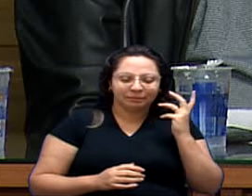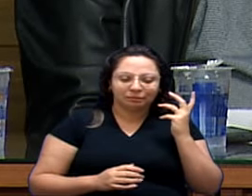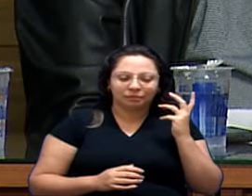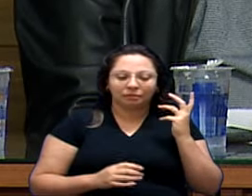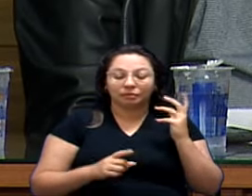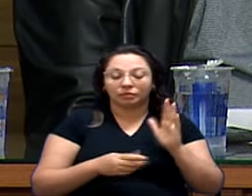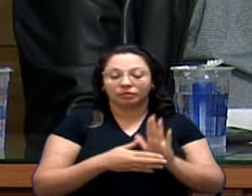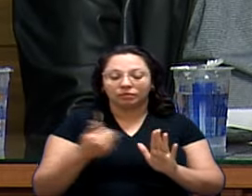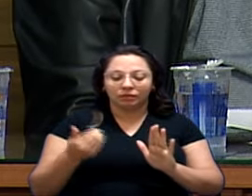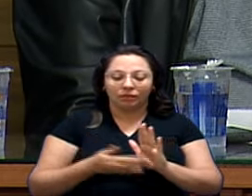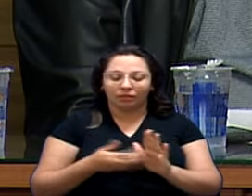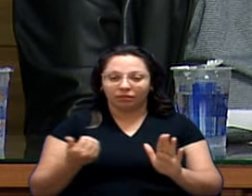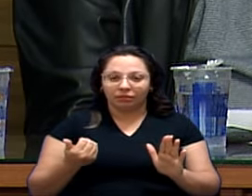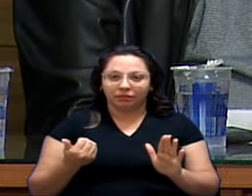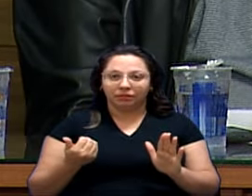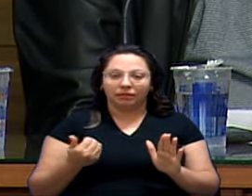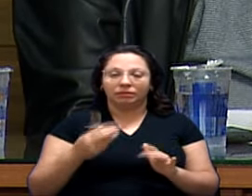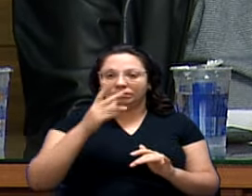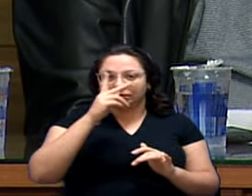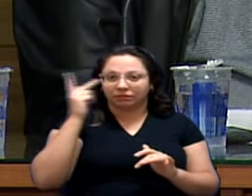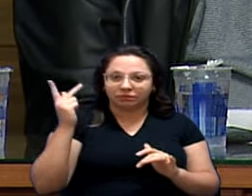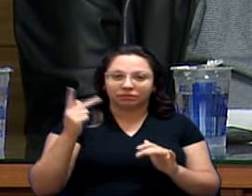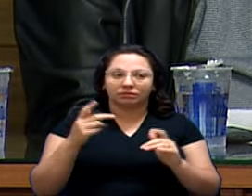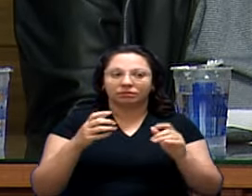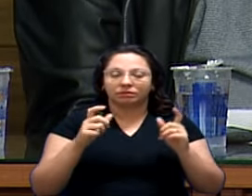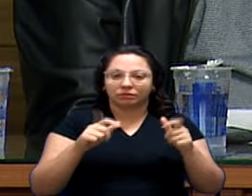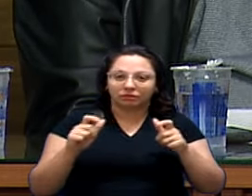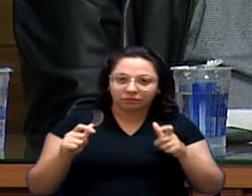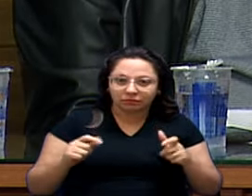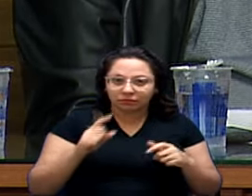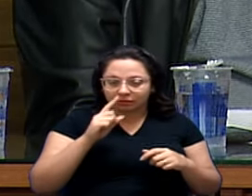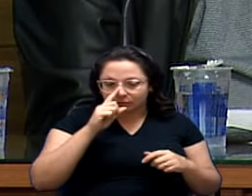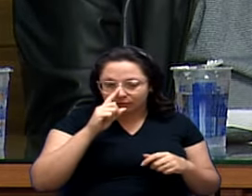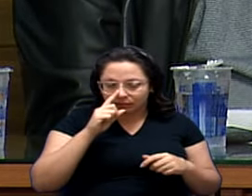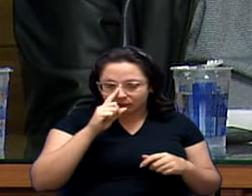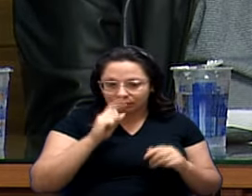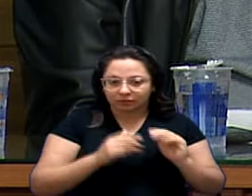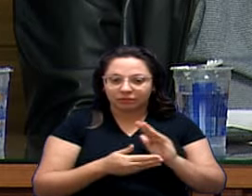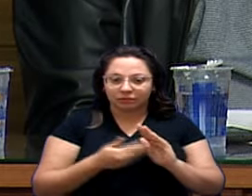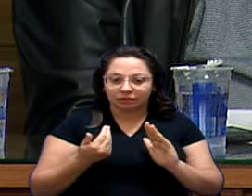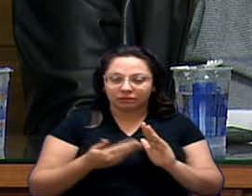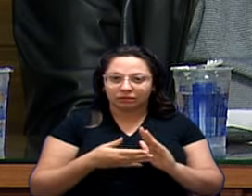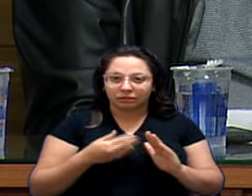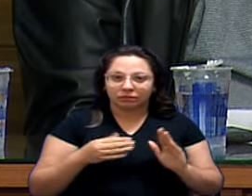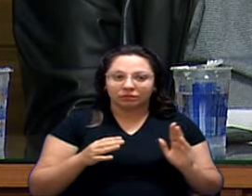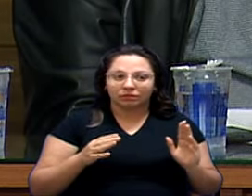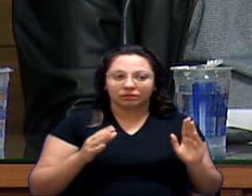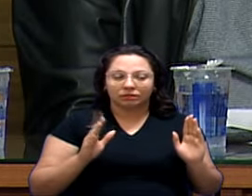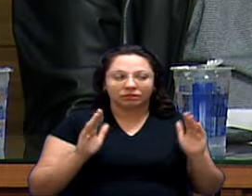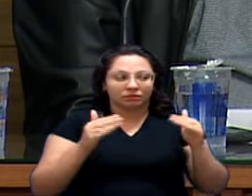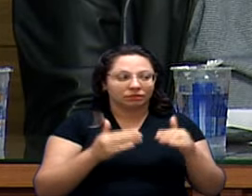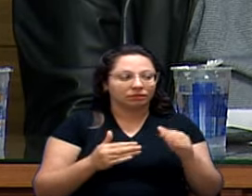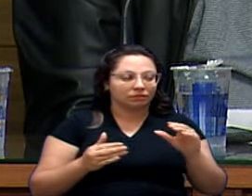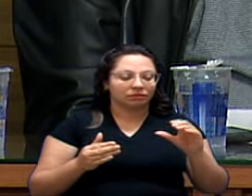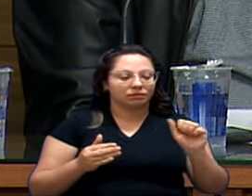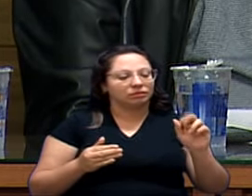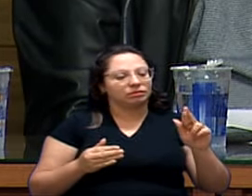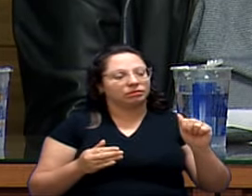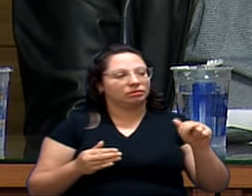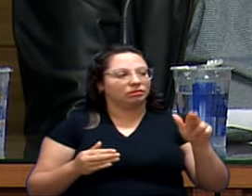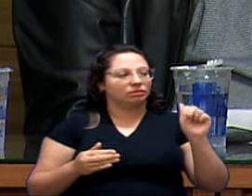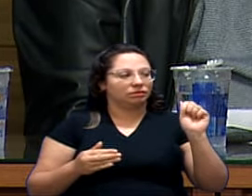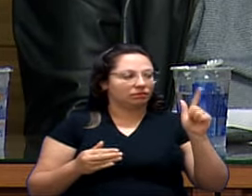retirada né foi as pessoas de área de riscos e e destinadas lá pro Carandá é uma ideia que eu